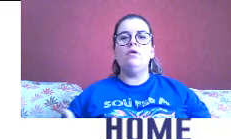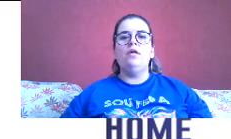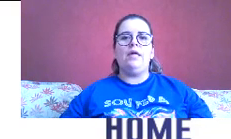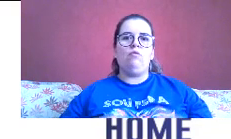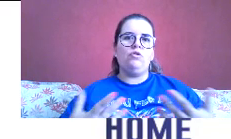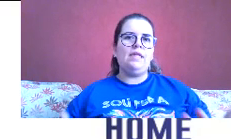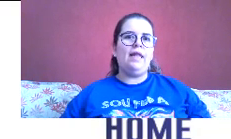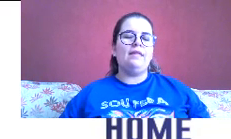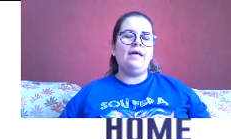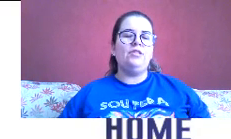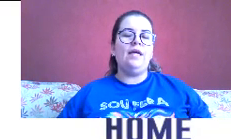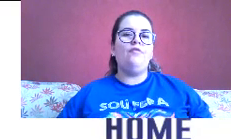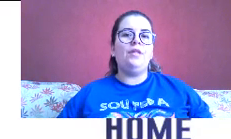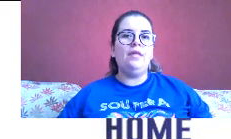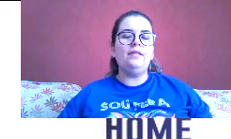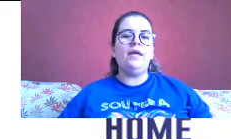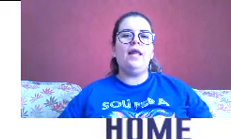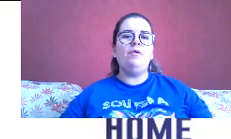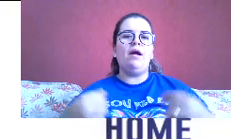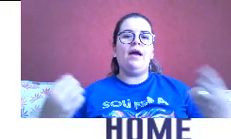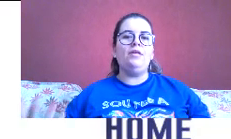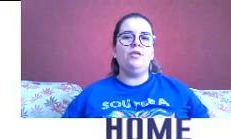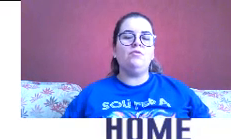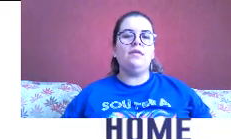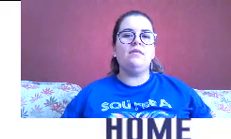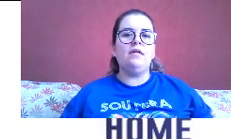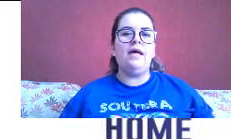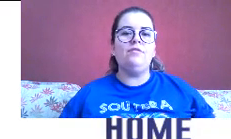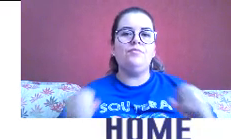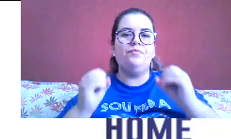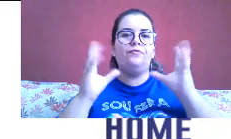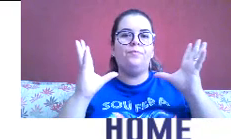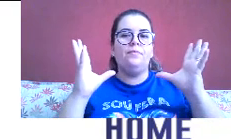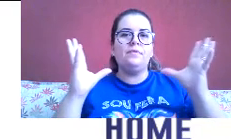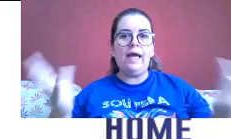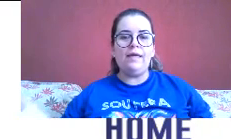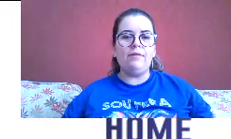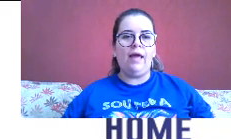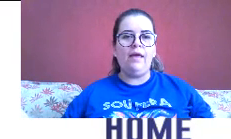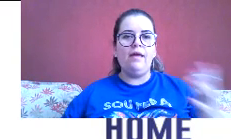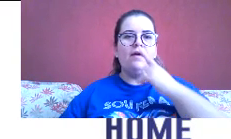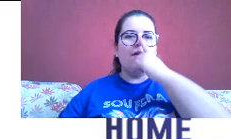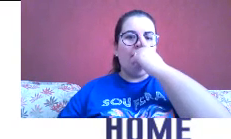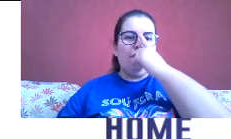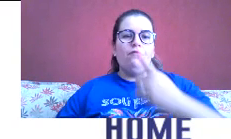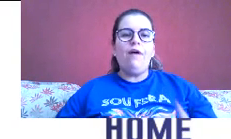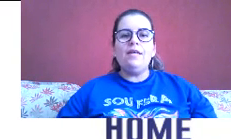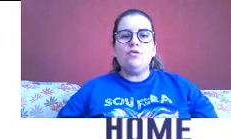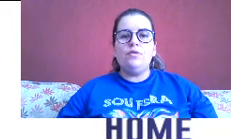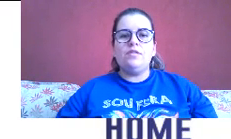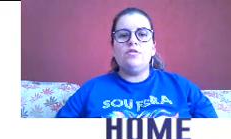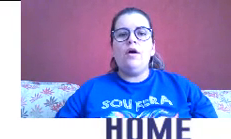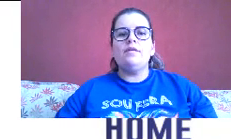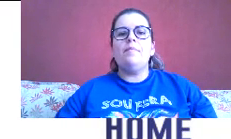libertando a curiosid dade dela foi tanta que ela abriu a caixa e os seres Encantados saíram né